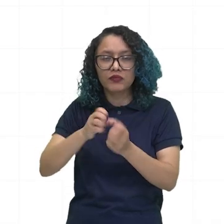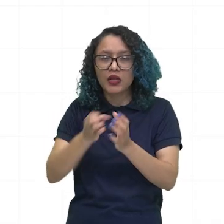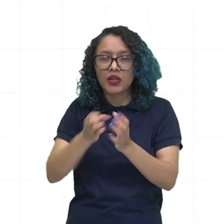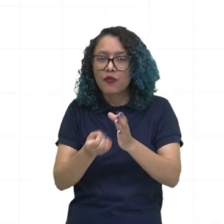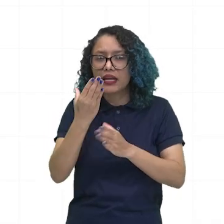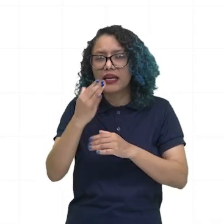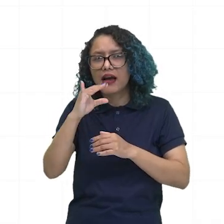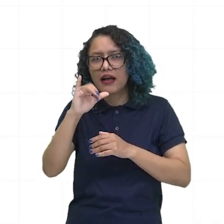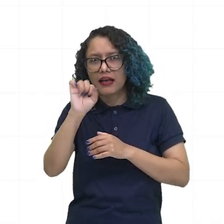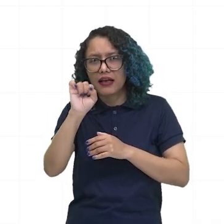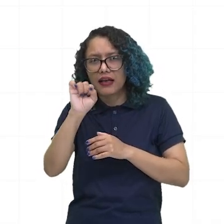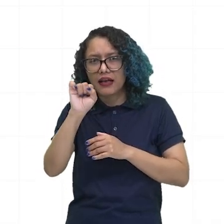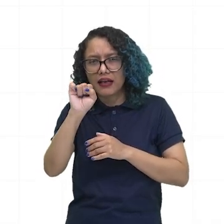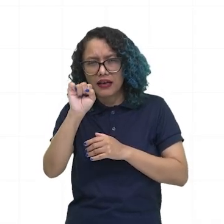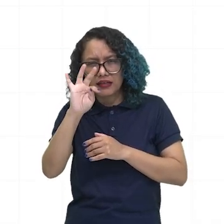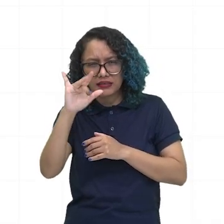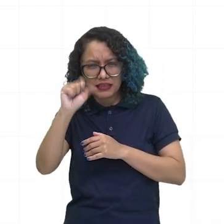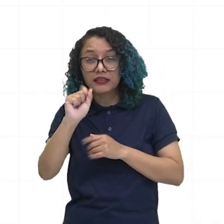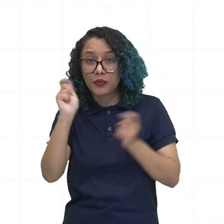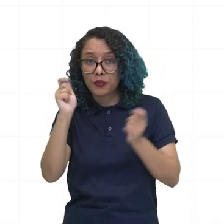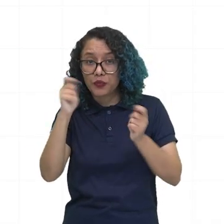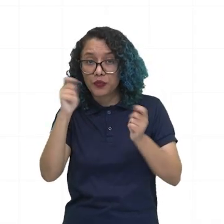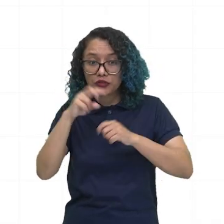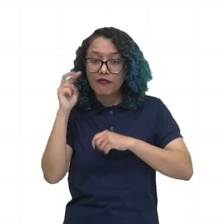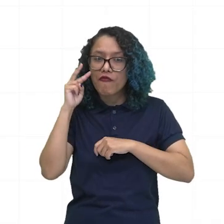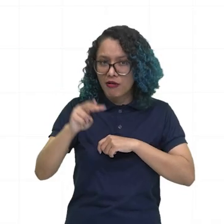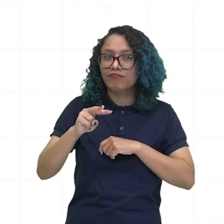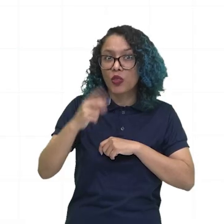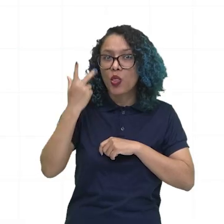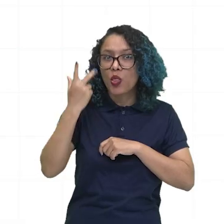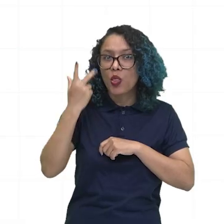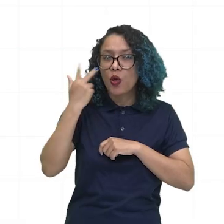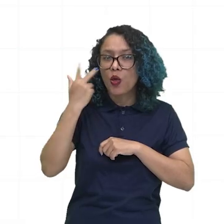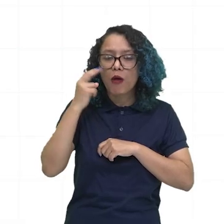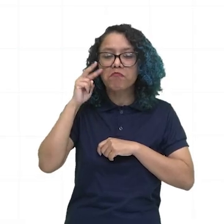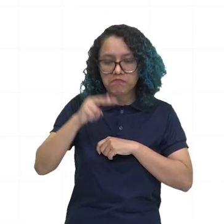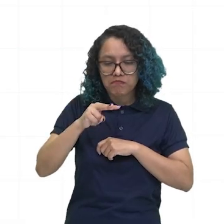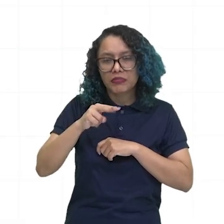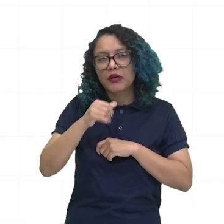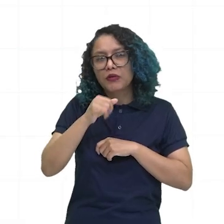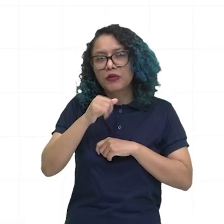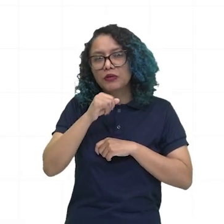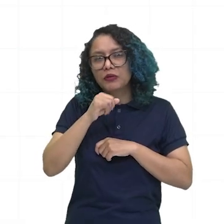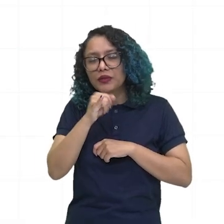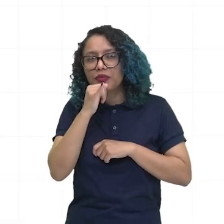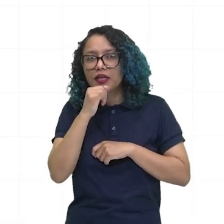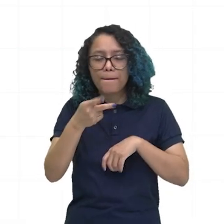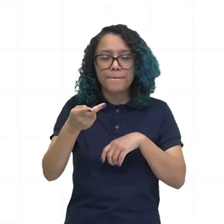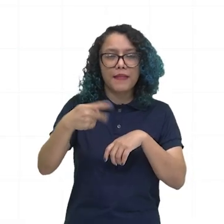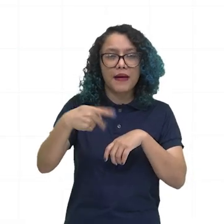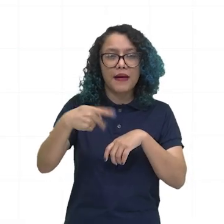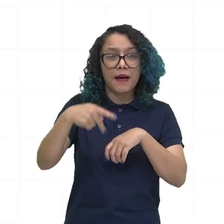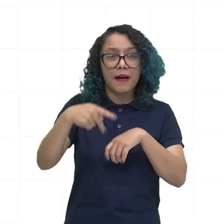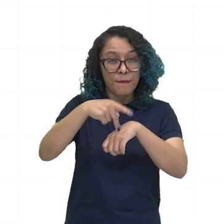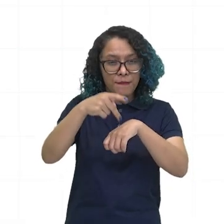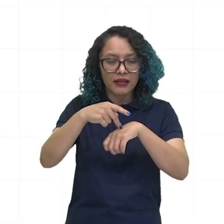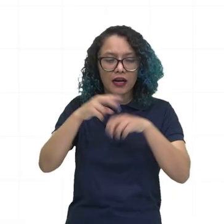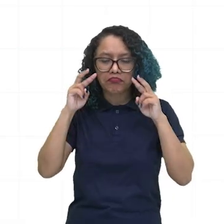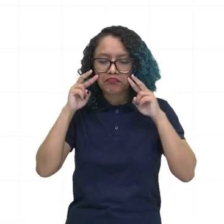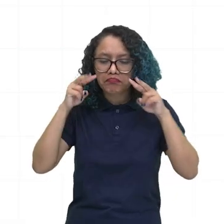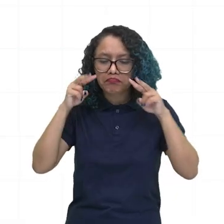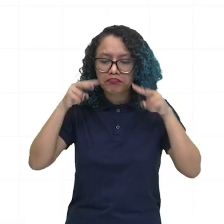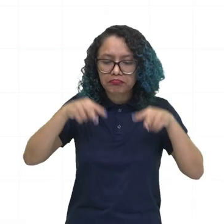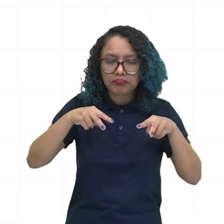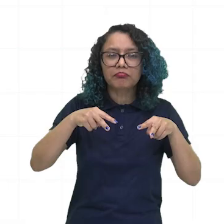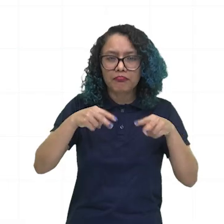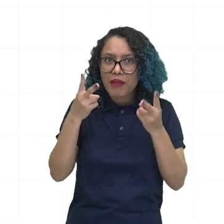cristais visíveis a olho nu. Então, quando você olha, né, uma rocha ígnea intrusiva, você observa